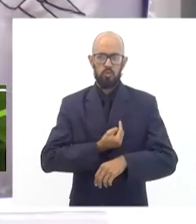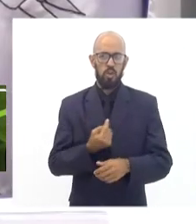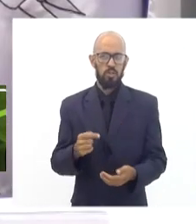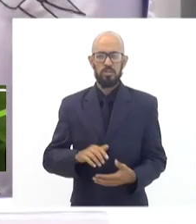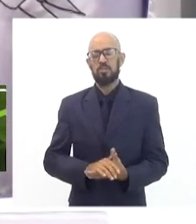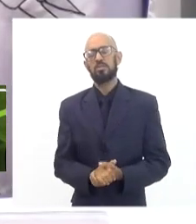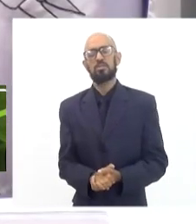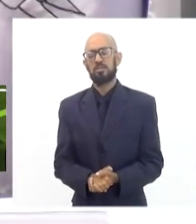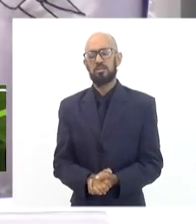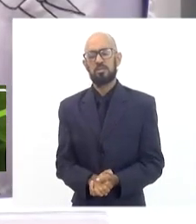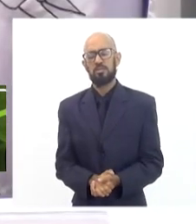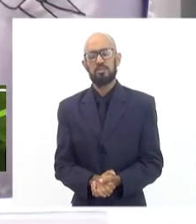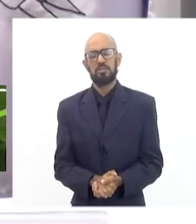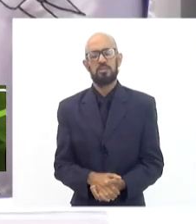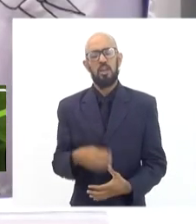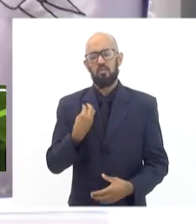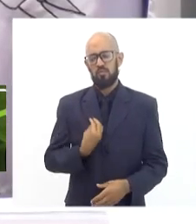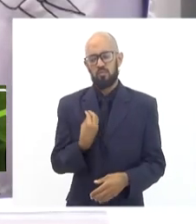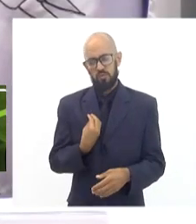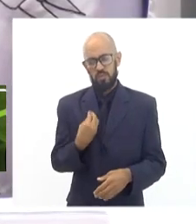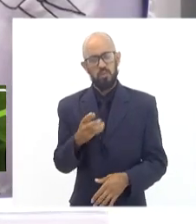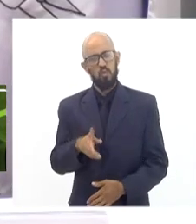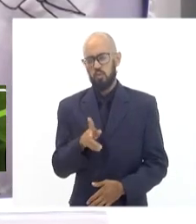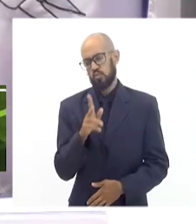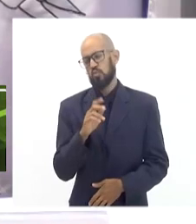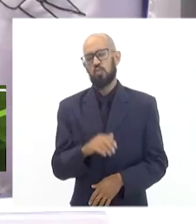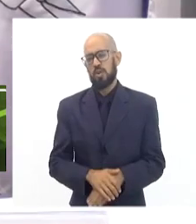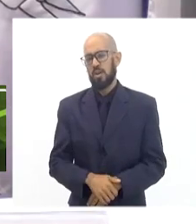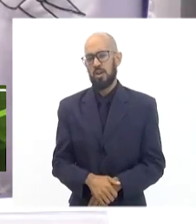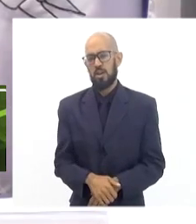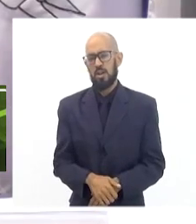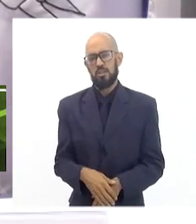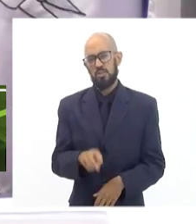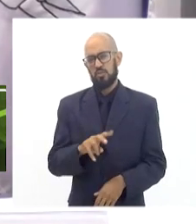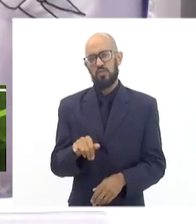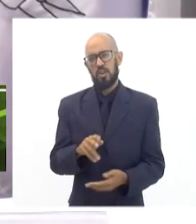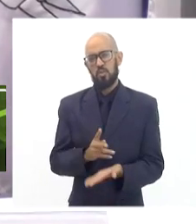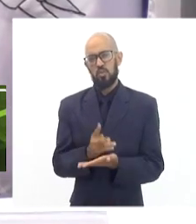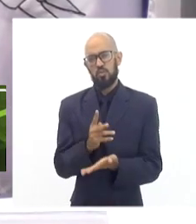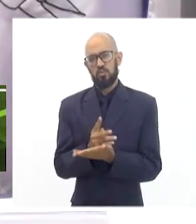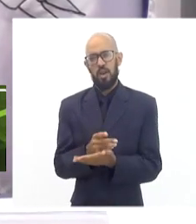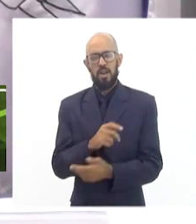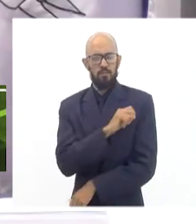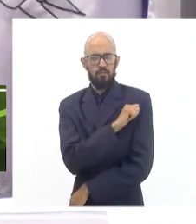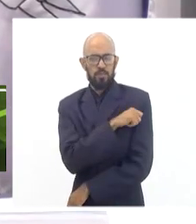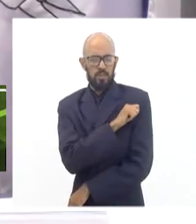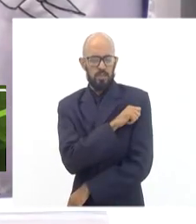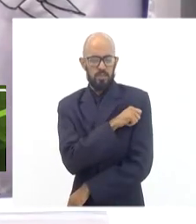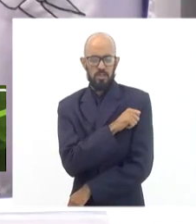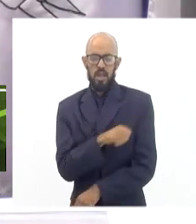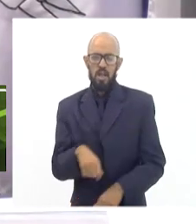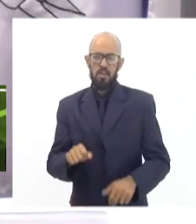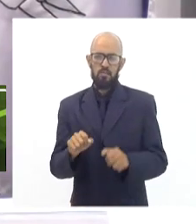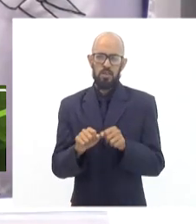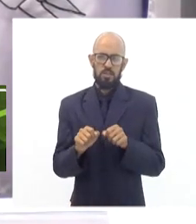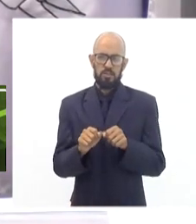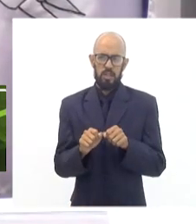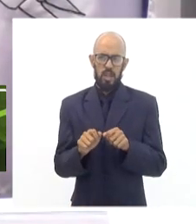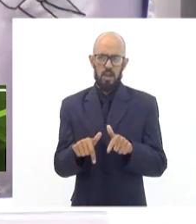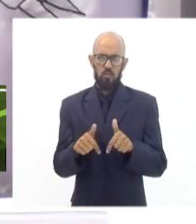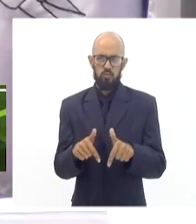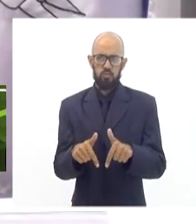e a vida continua nós vamos continuar fiscalizar exercer a função